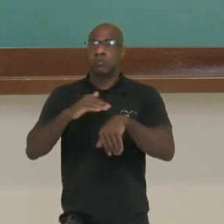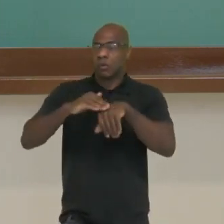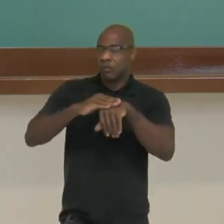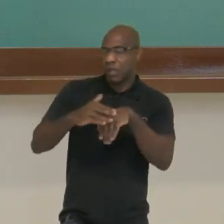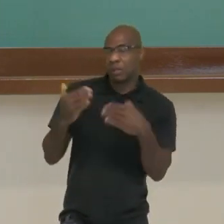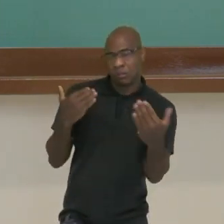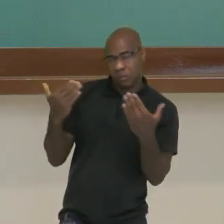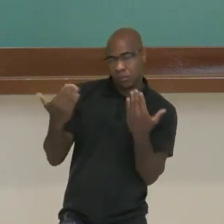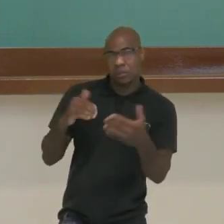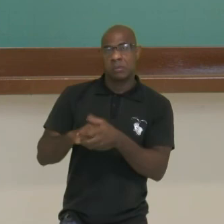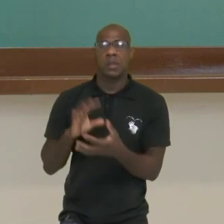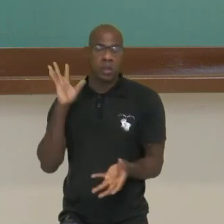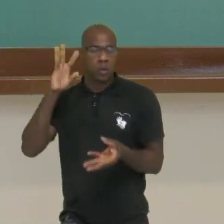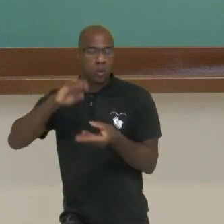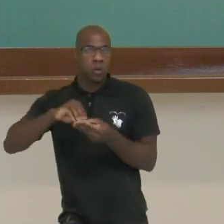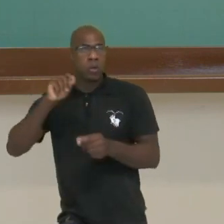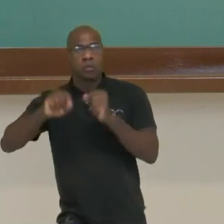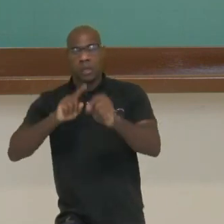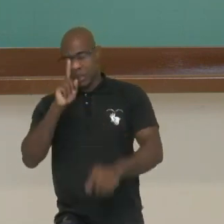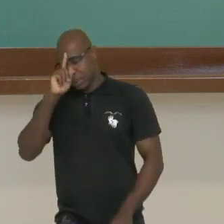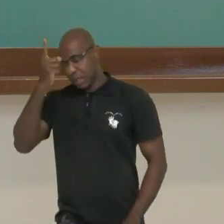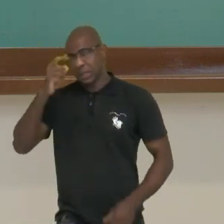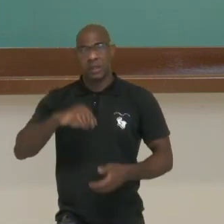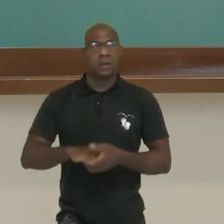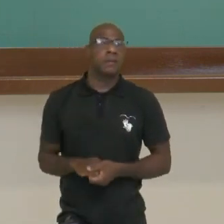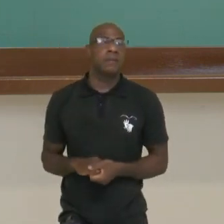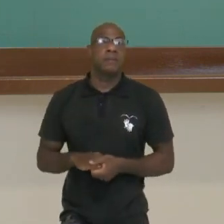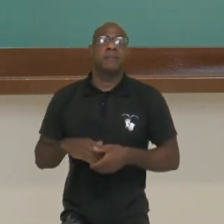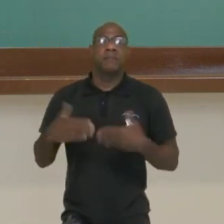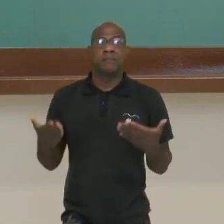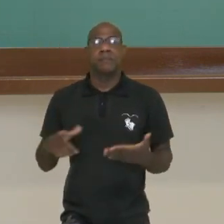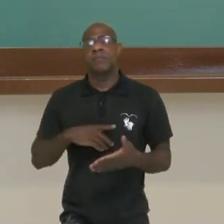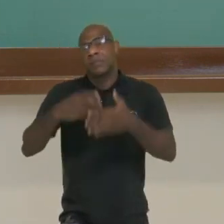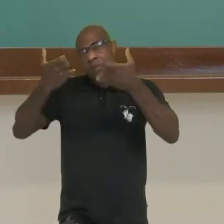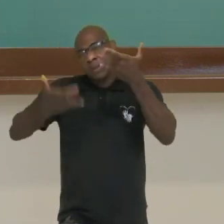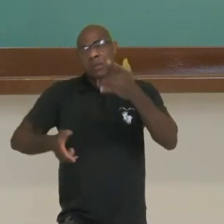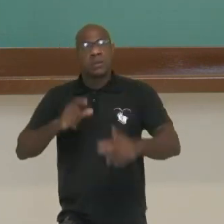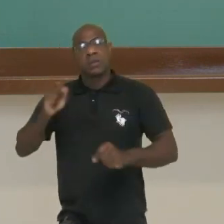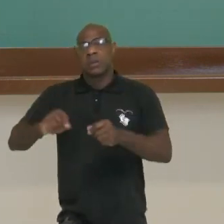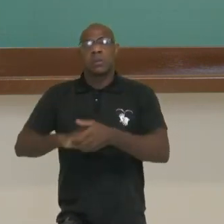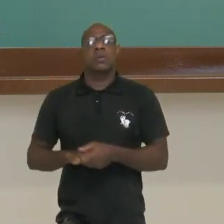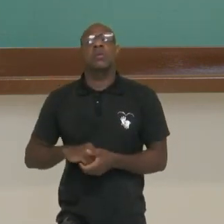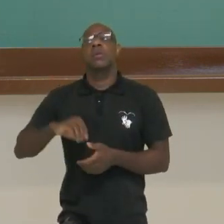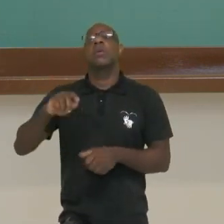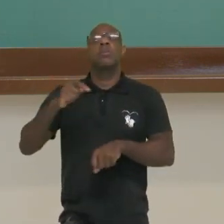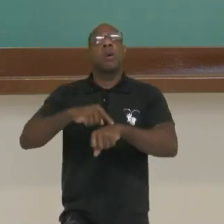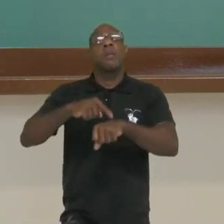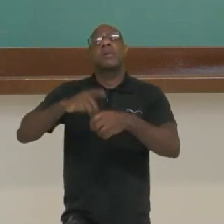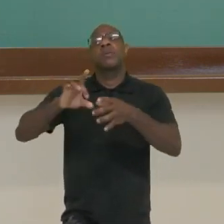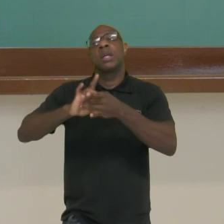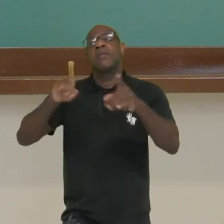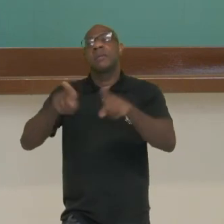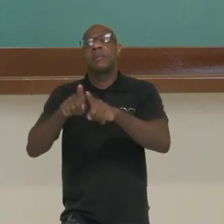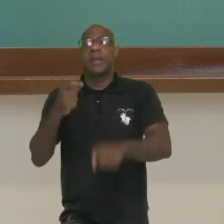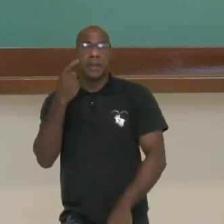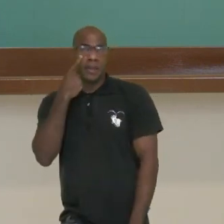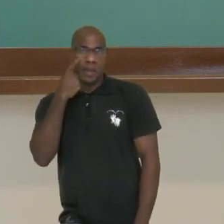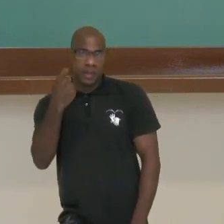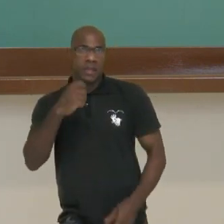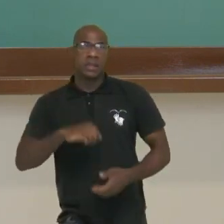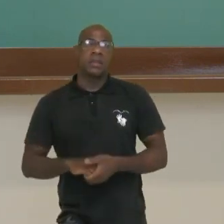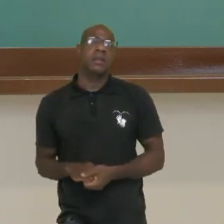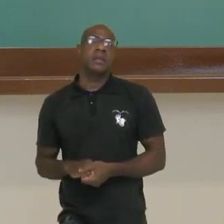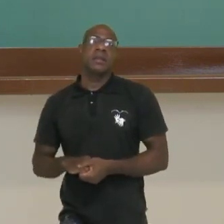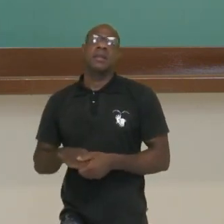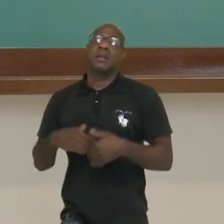poder concluir uma ideia. No nosso caso, nós estamos falando sobre hobbies e sobre interesses. Acredito